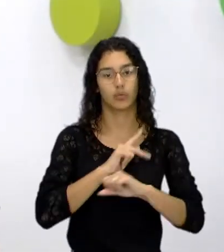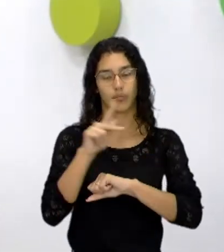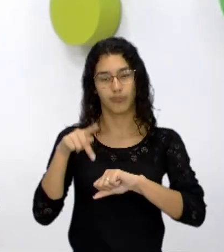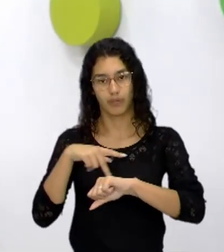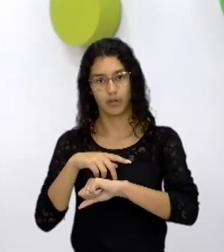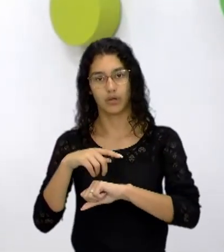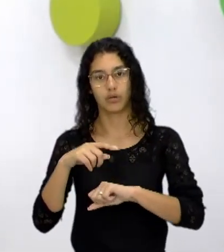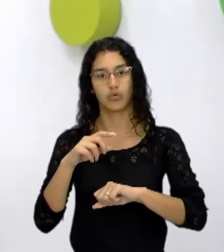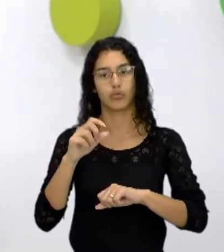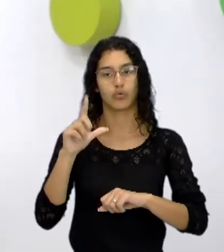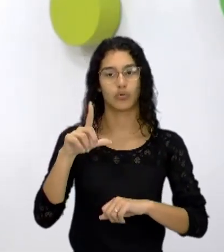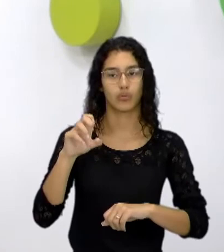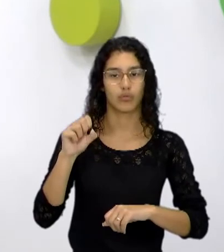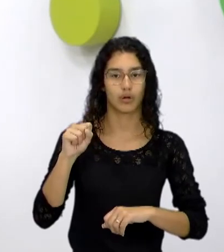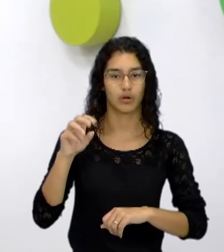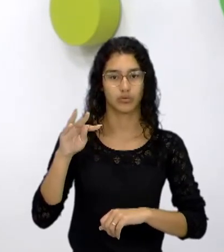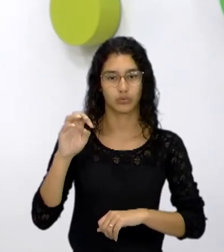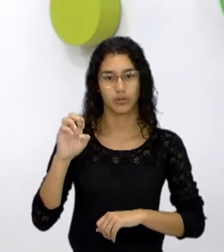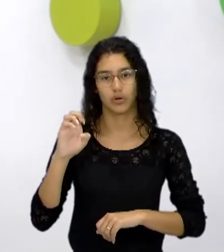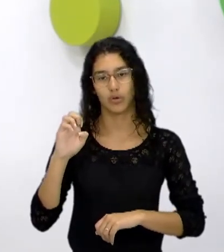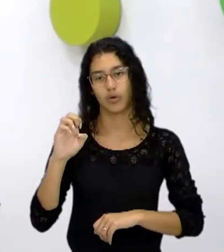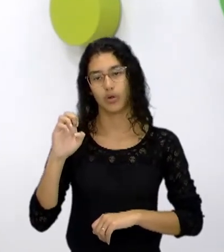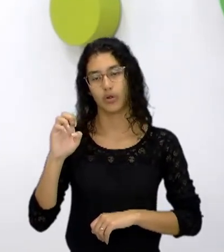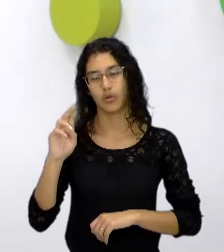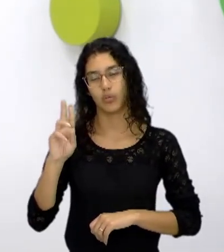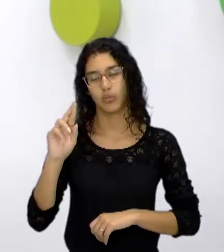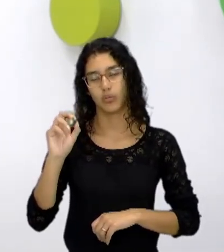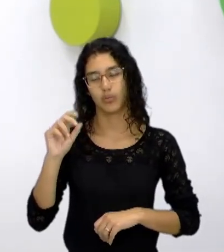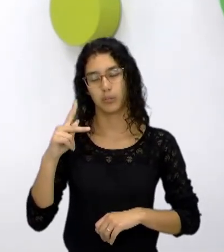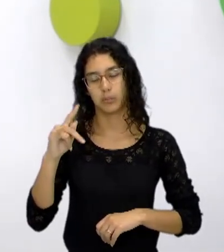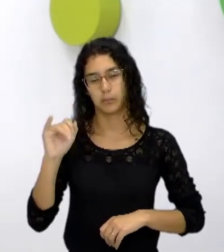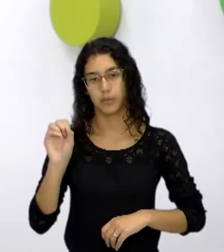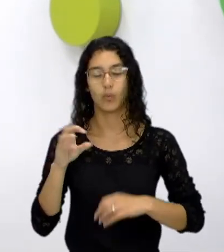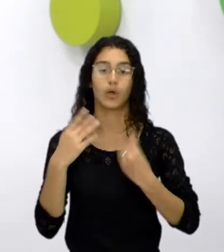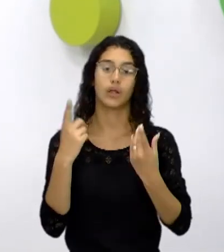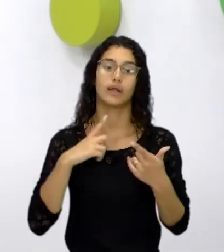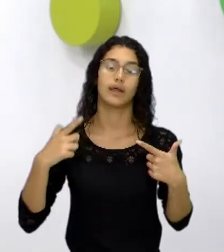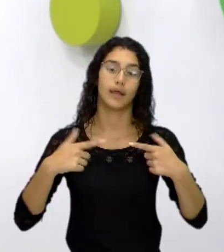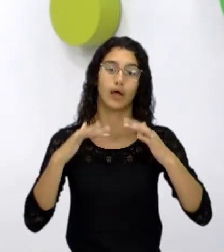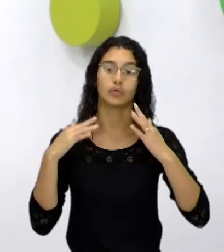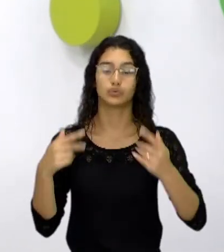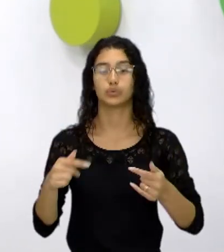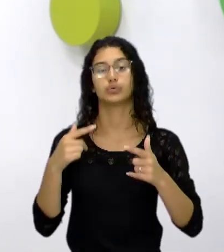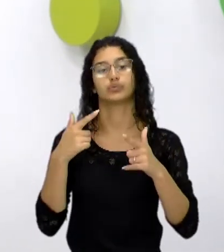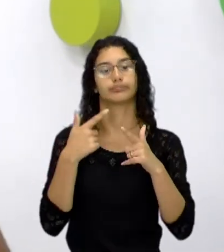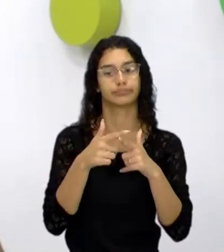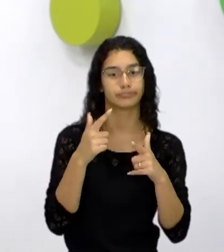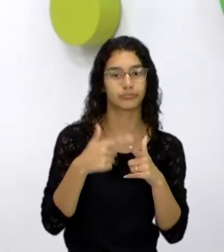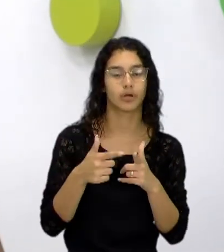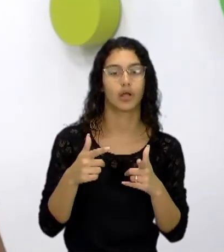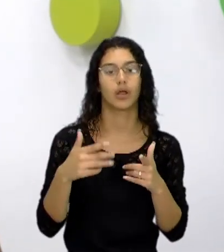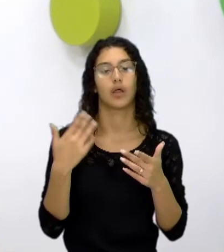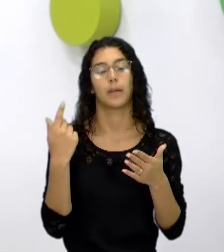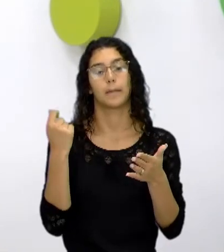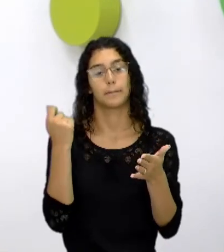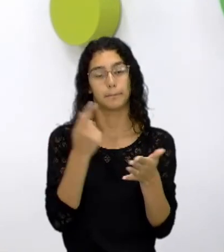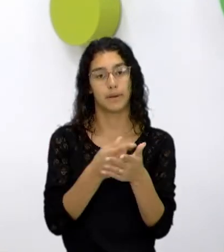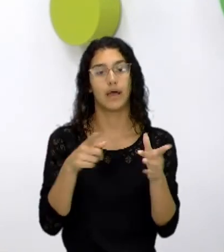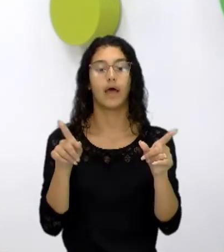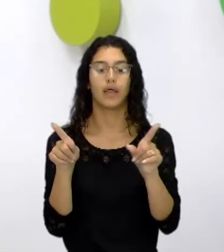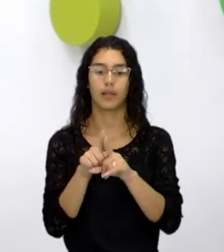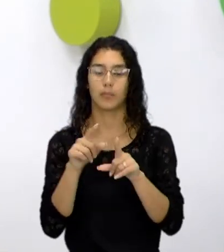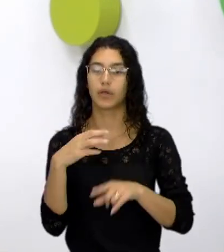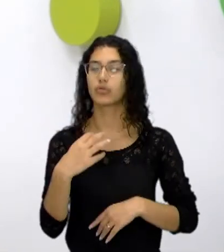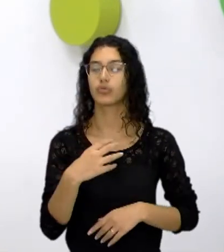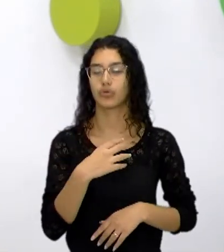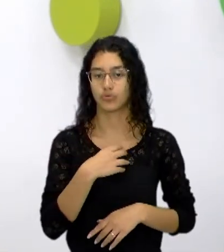europeu, e aí quando se tem uma guerra, tudo se complica, né? E a gente acaba pagando também por isso de